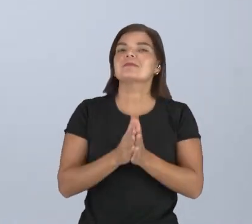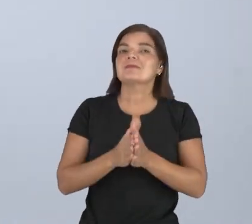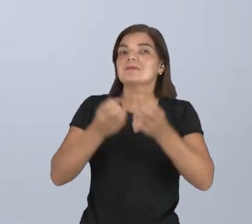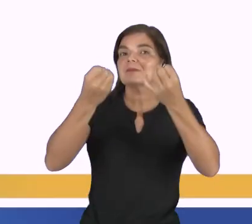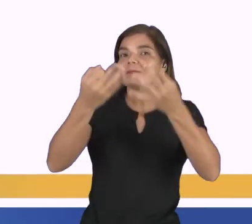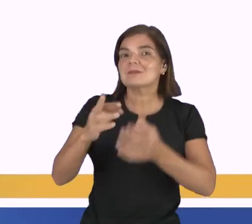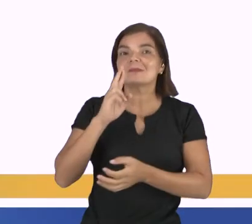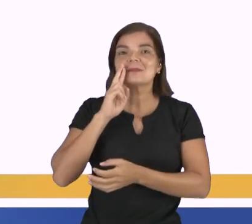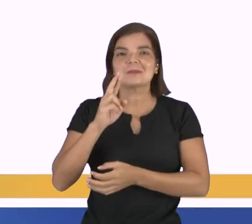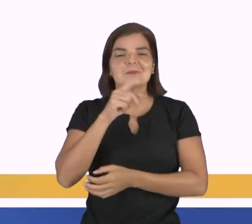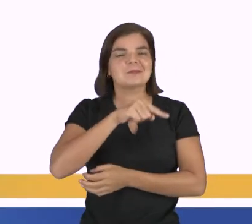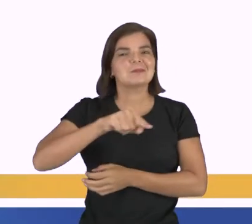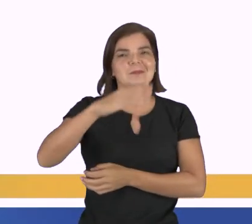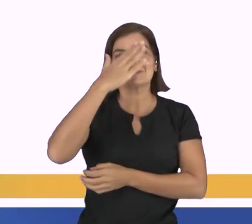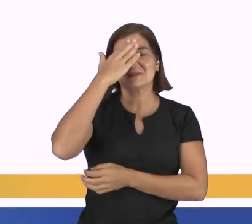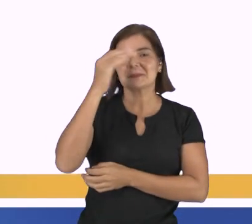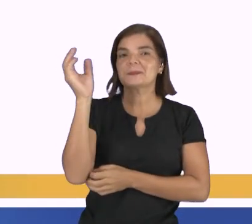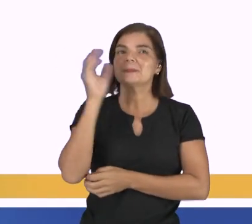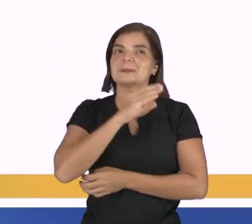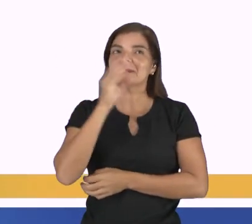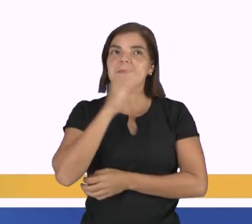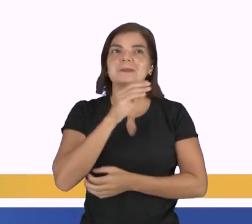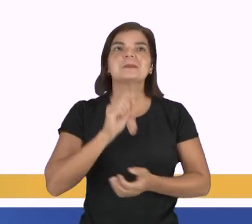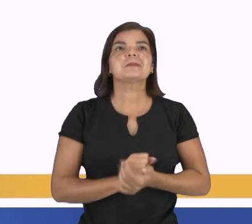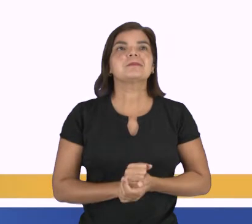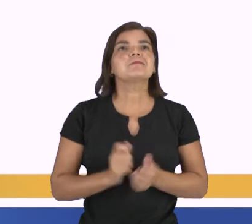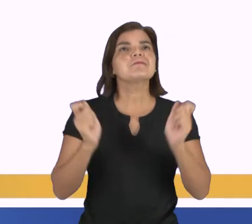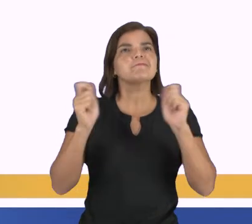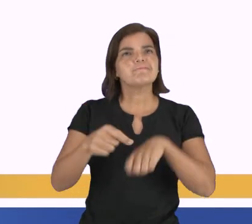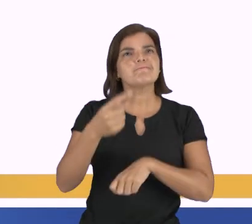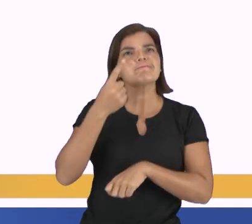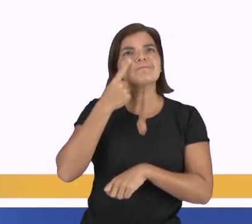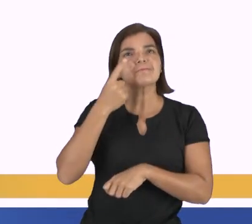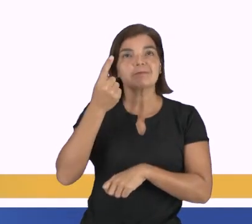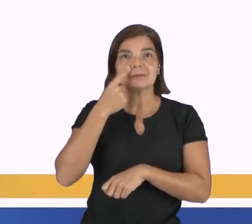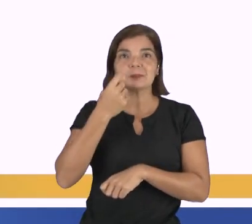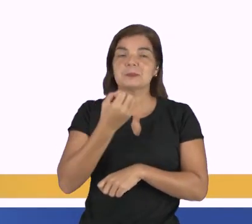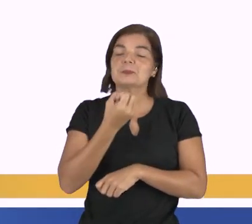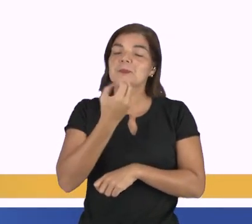de falar a resposta, vocês vão saber rapidinho, né? Podemos dar